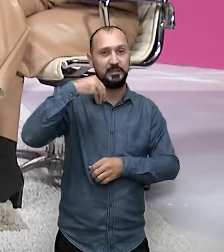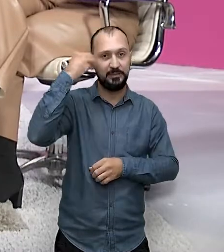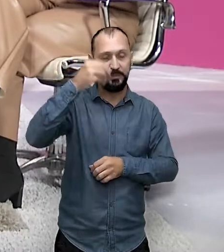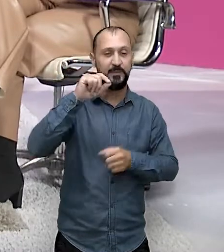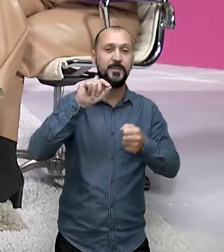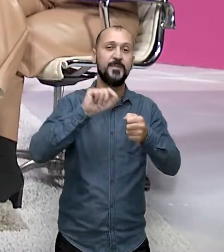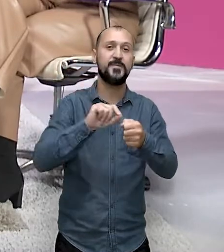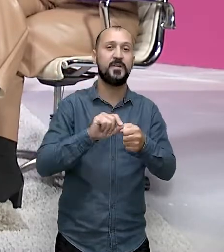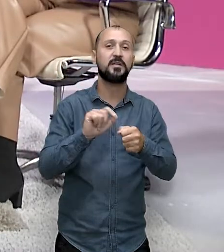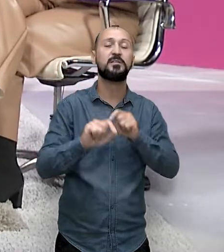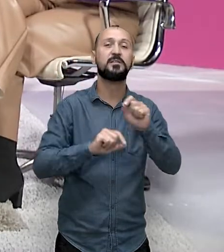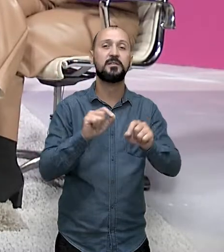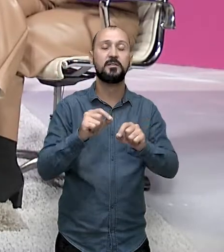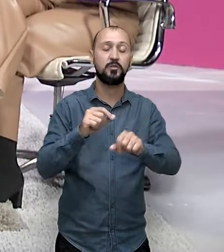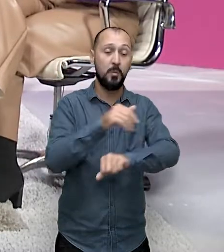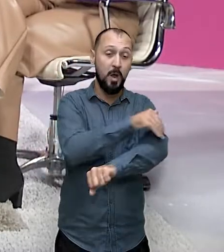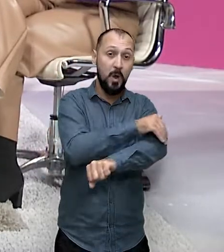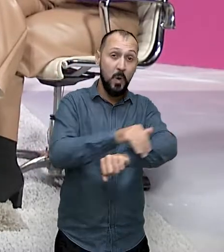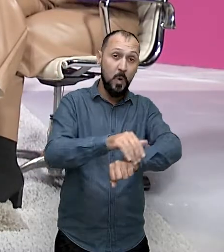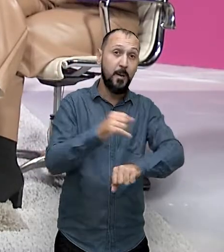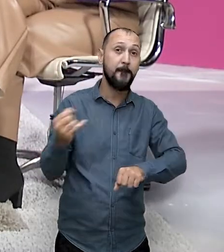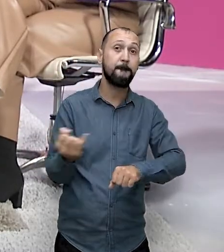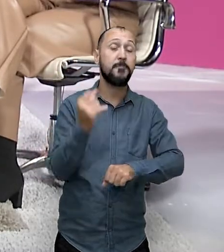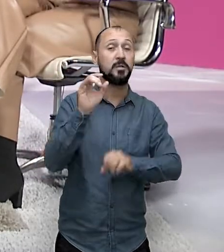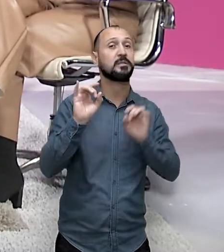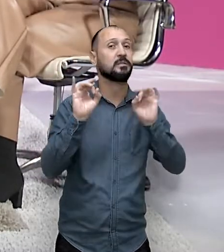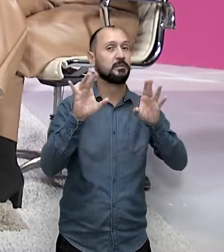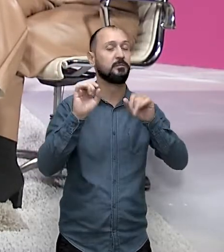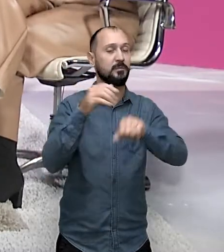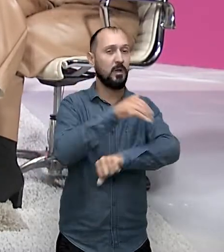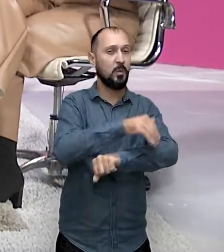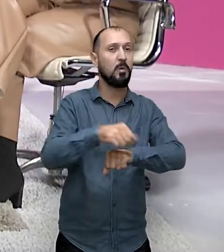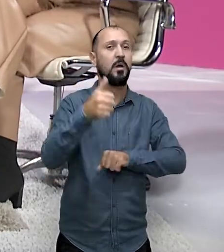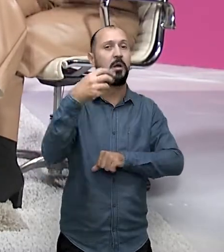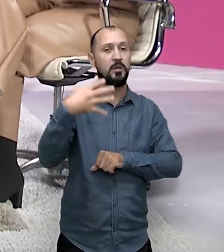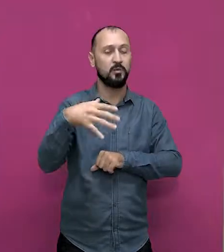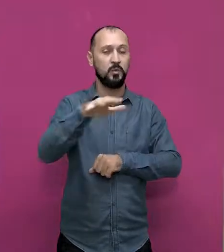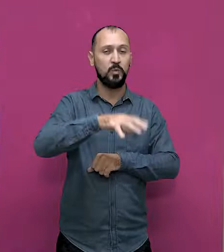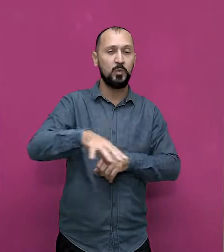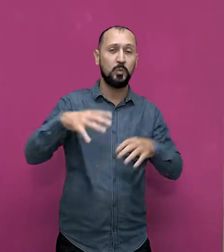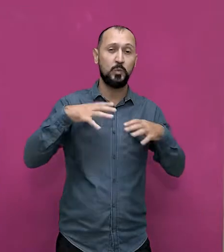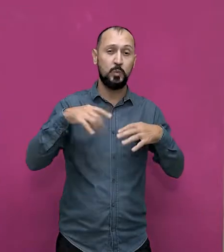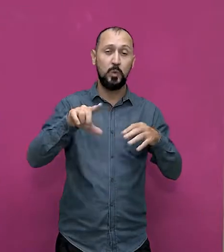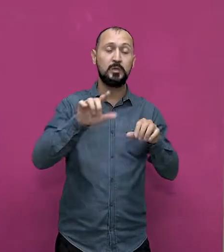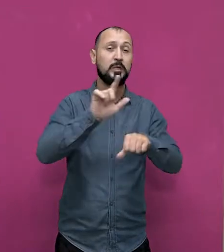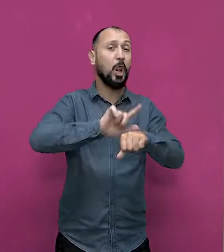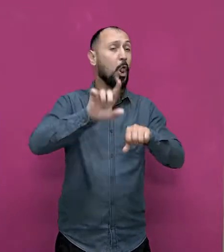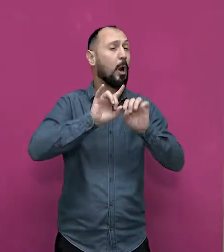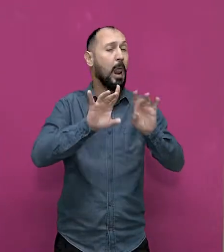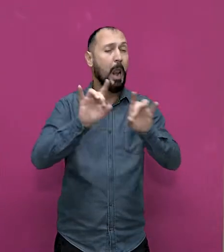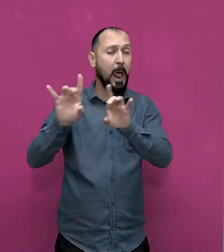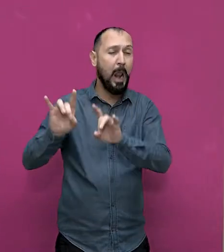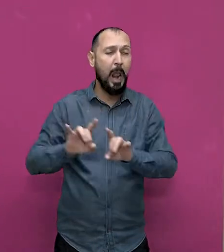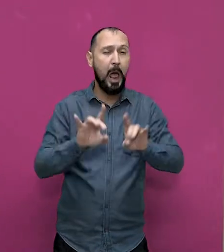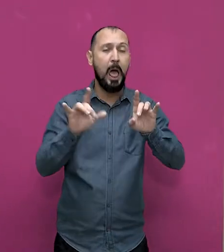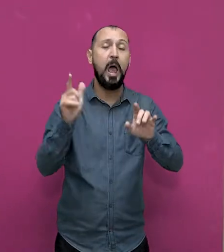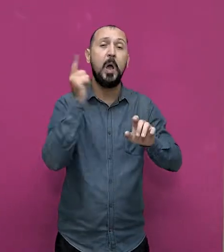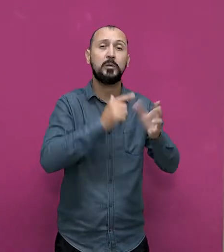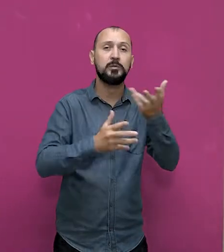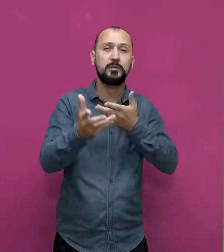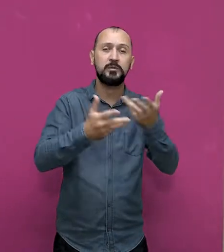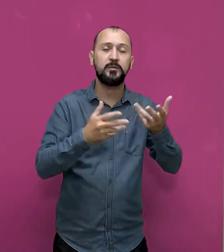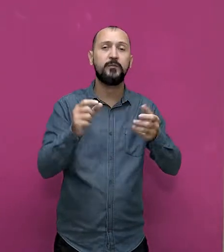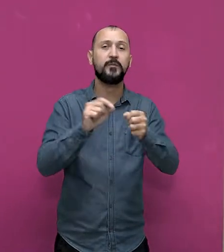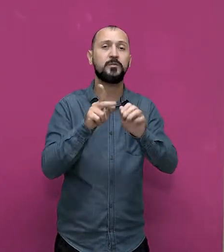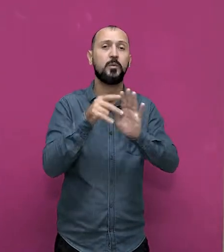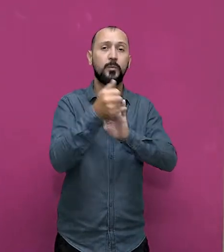da experiência da execução de uma via importante, especialmente a 14 de julho, numa área extremamente comercial, em que a gente